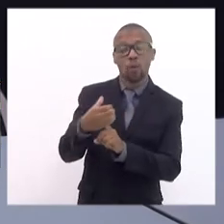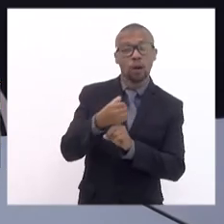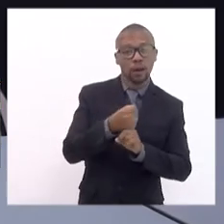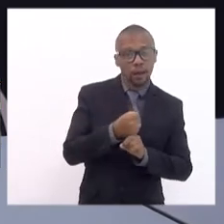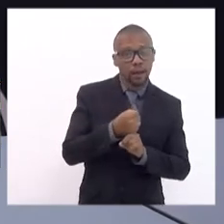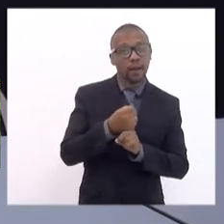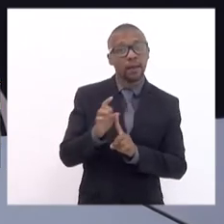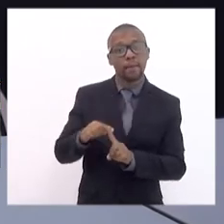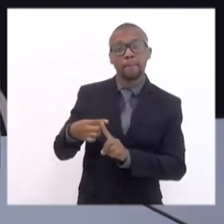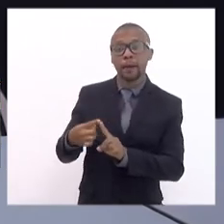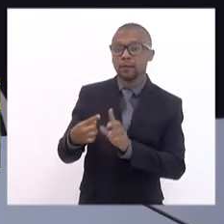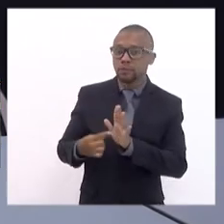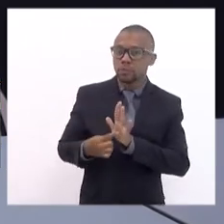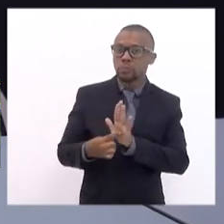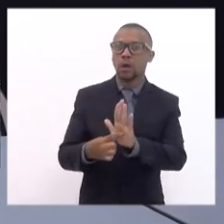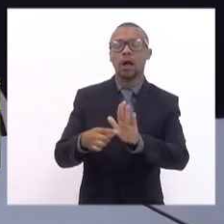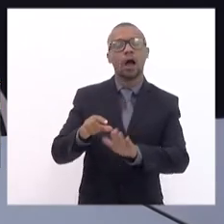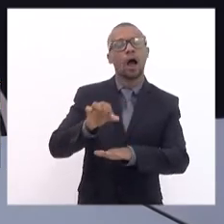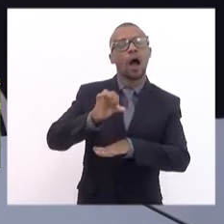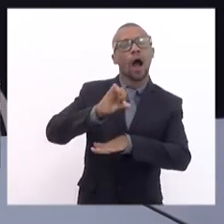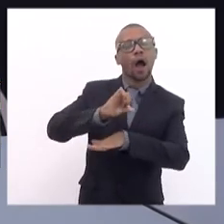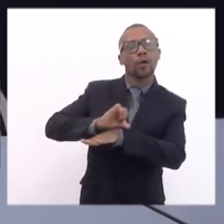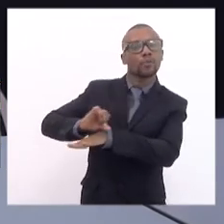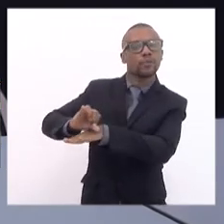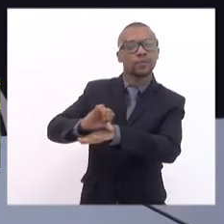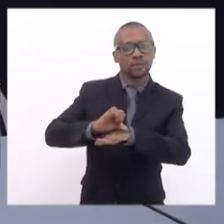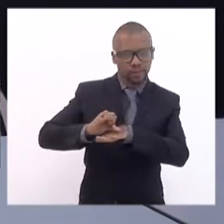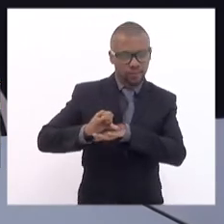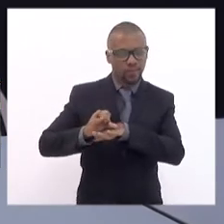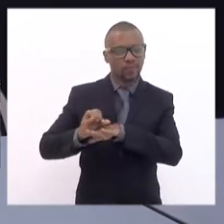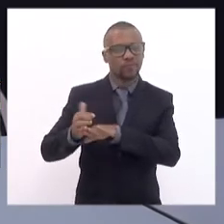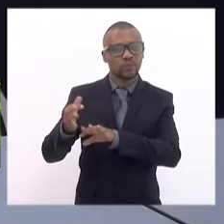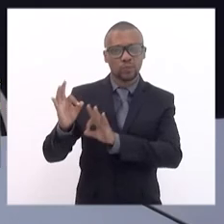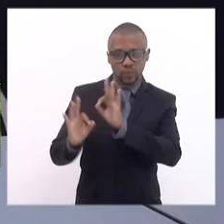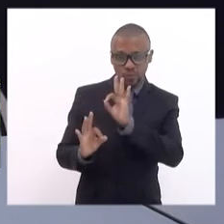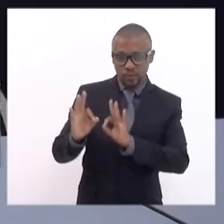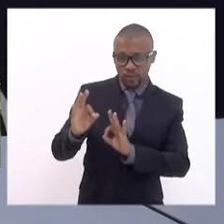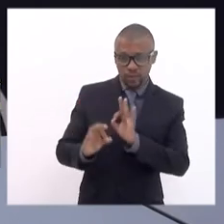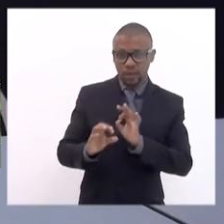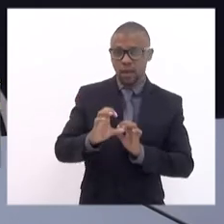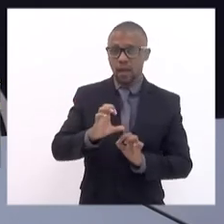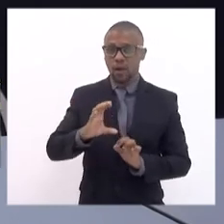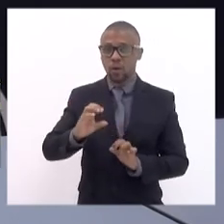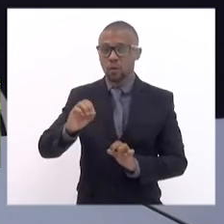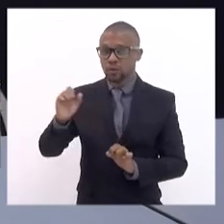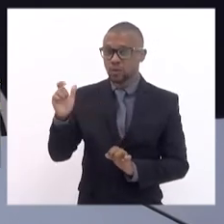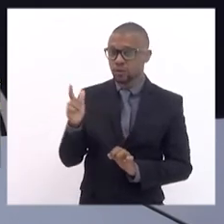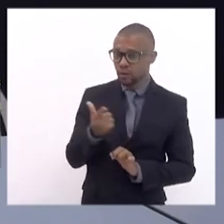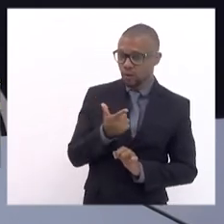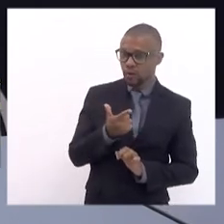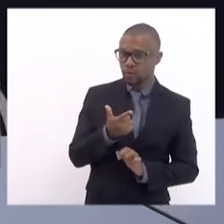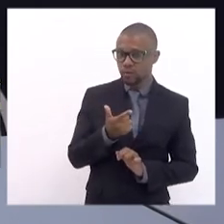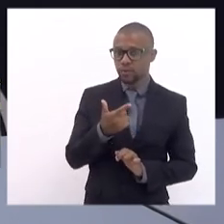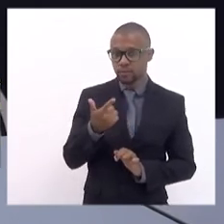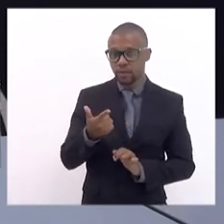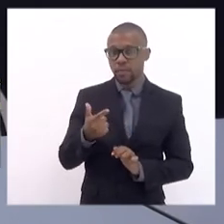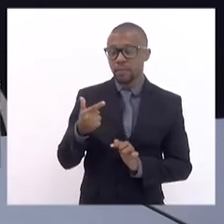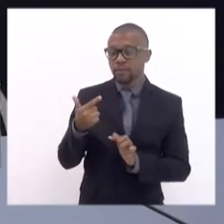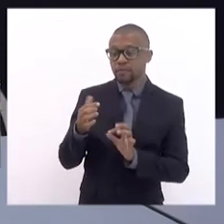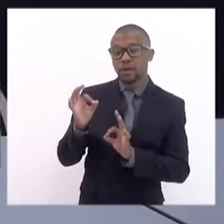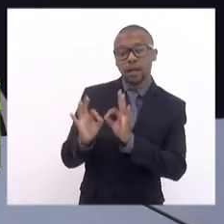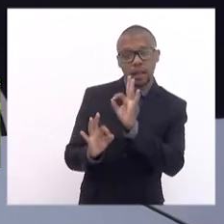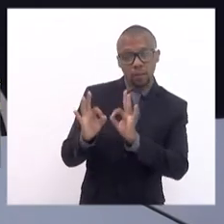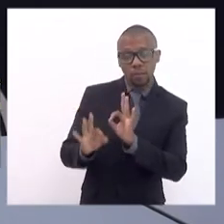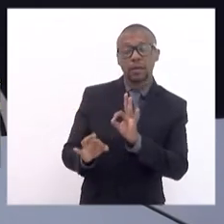da EcoSol, para que realmente possa ser efetivado esse tão importante trabalho,